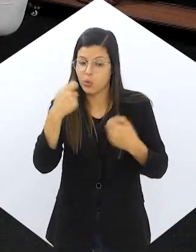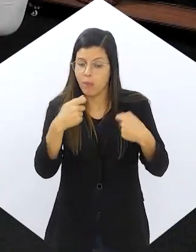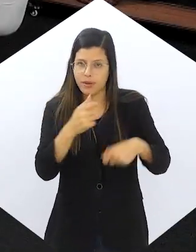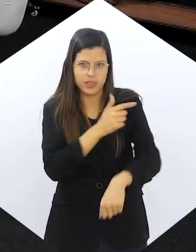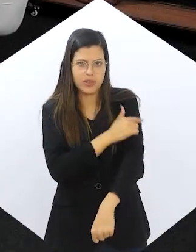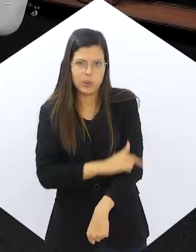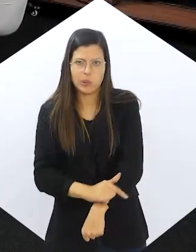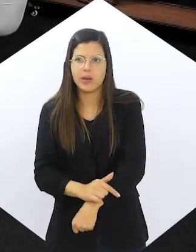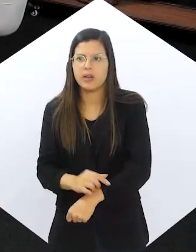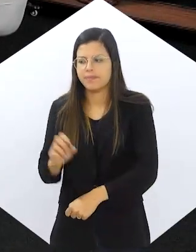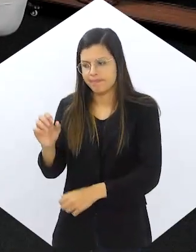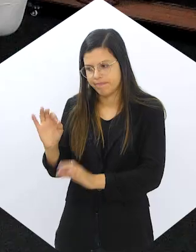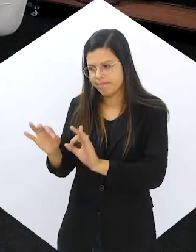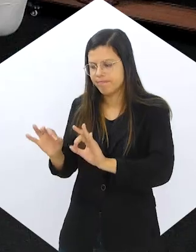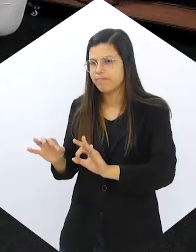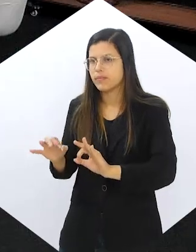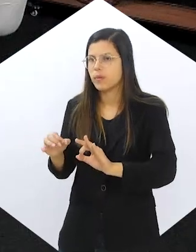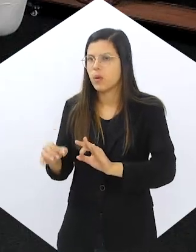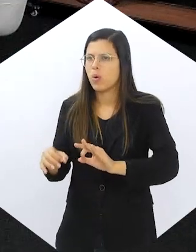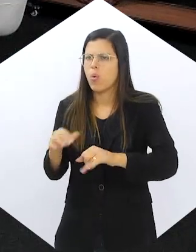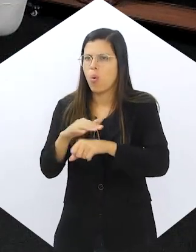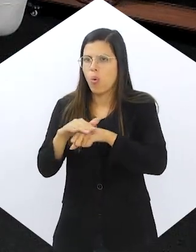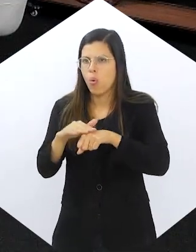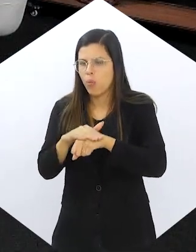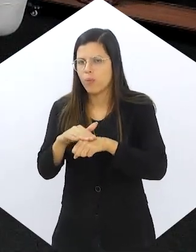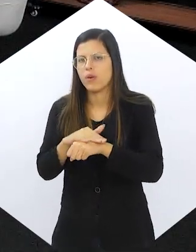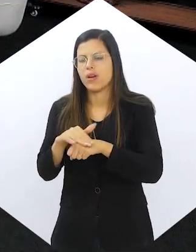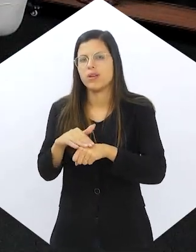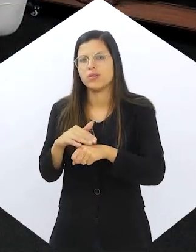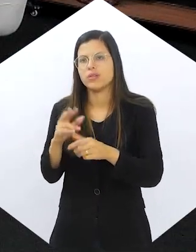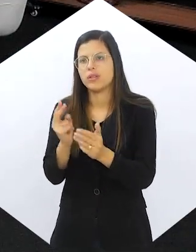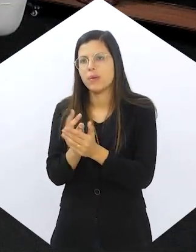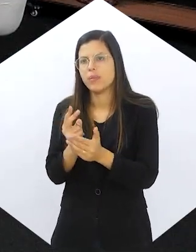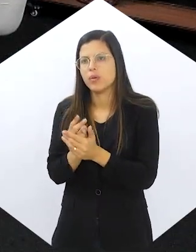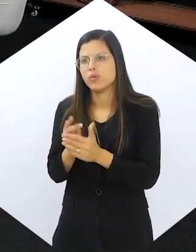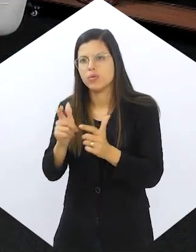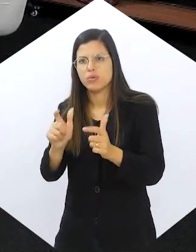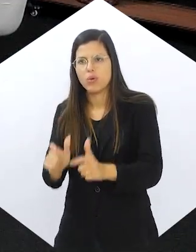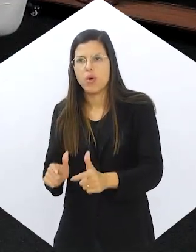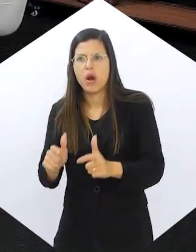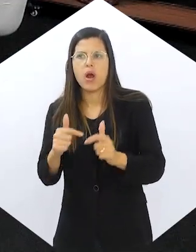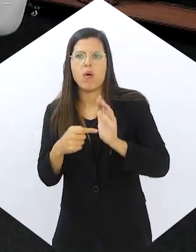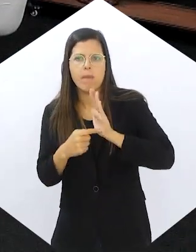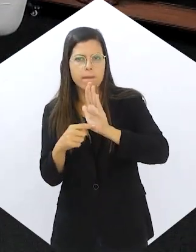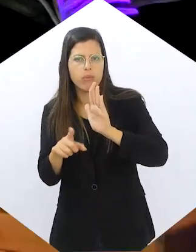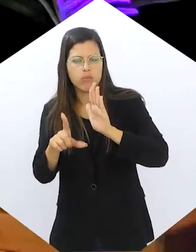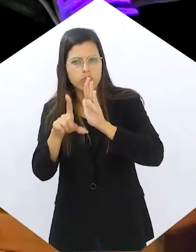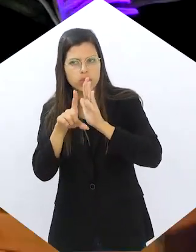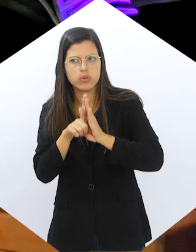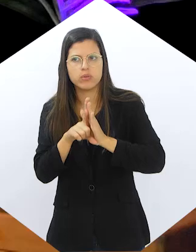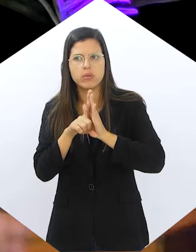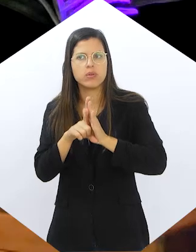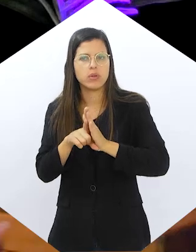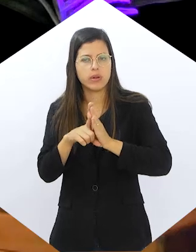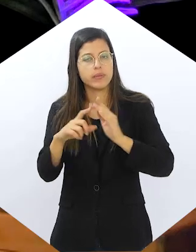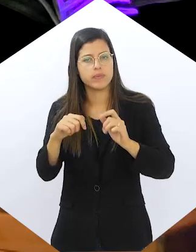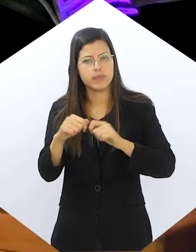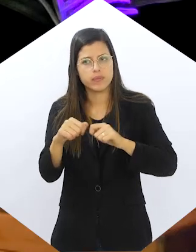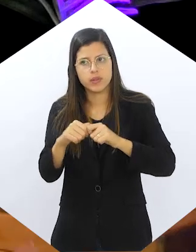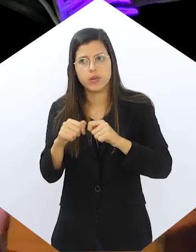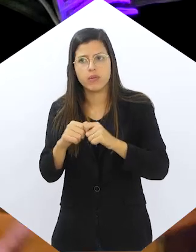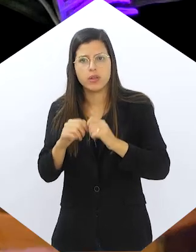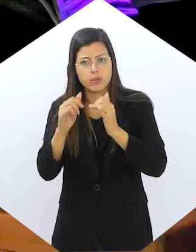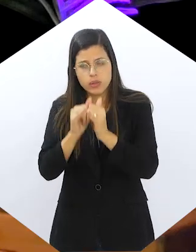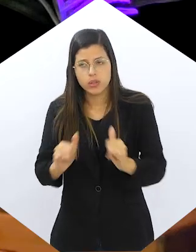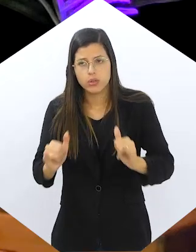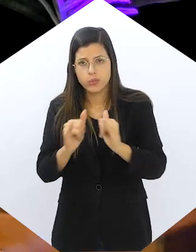com suporte emocional, eu converso muito, né, com os donos. Quando eu vou num local, eu levo a lei, eu mostro, até faço